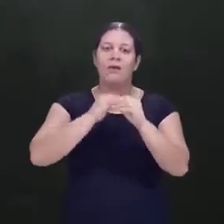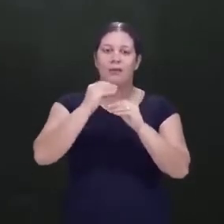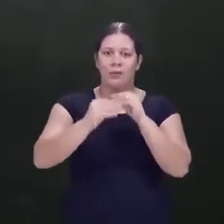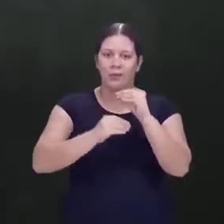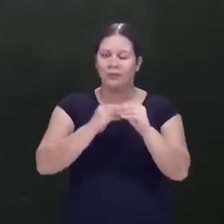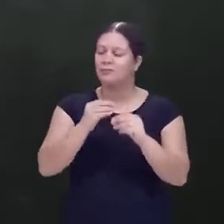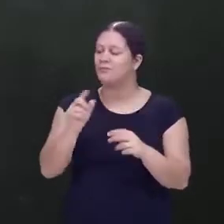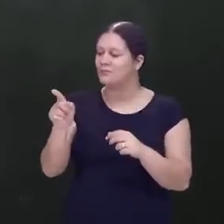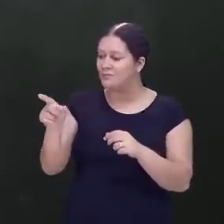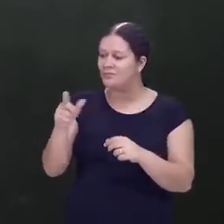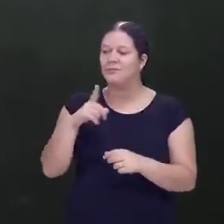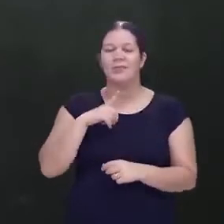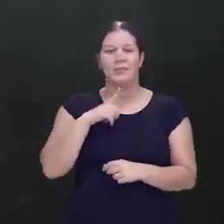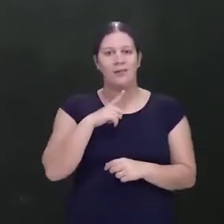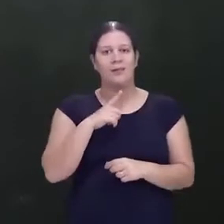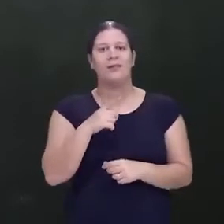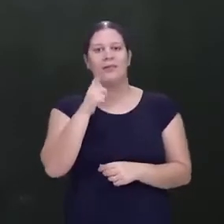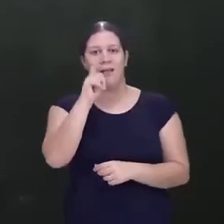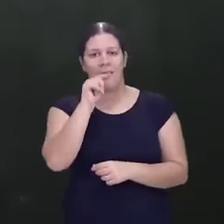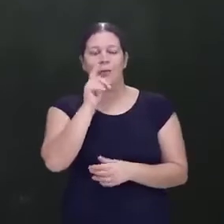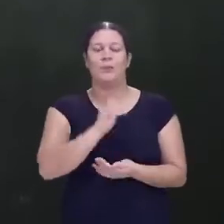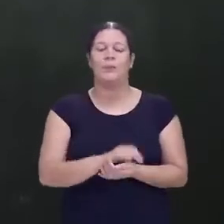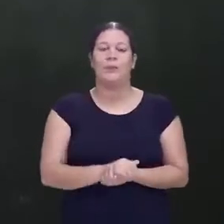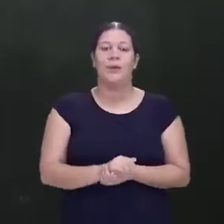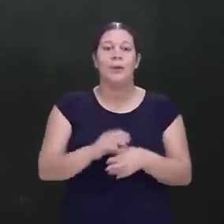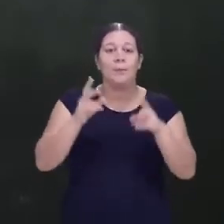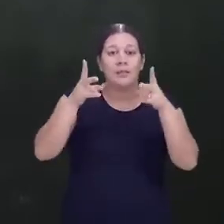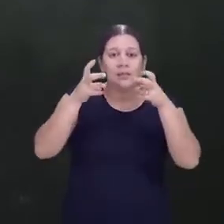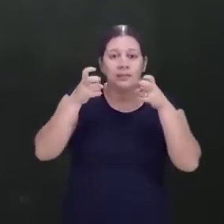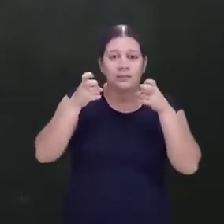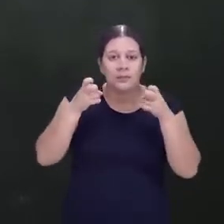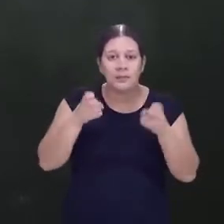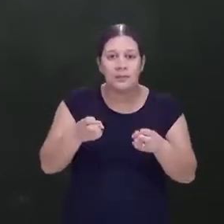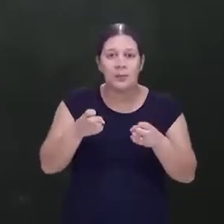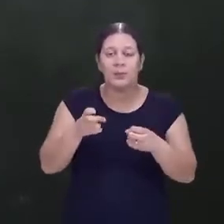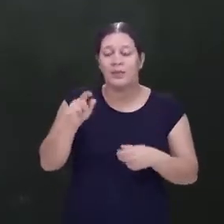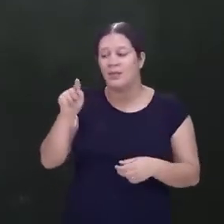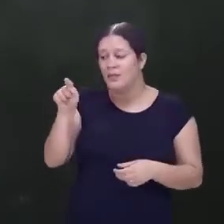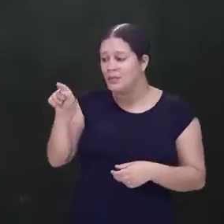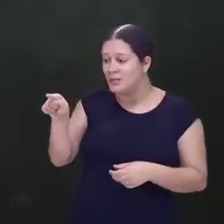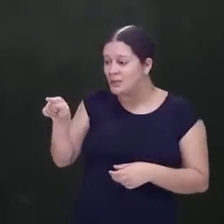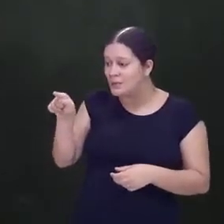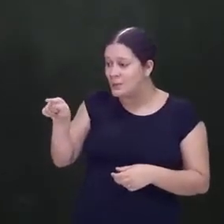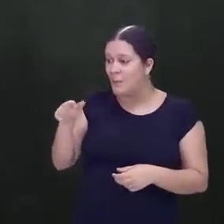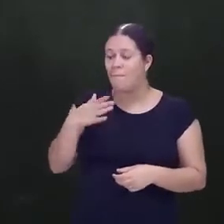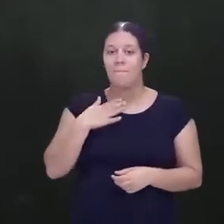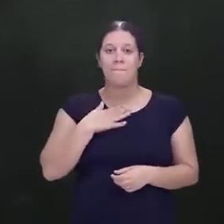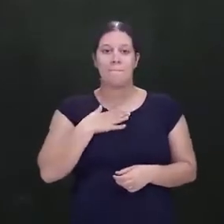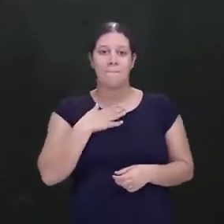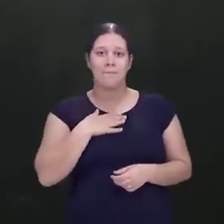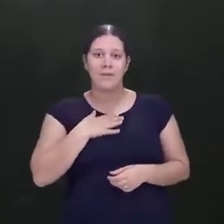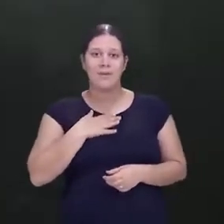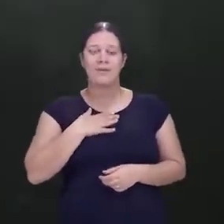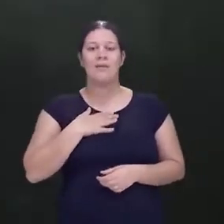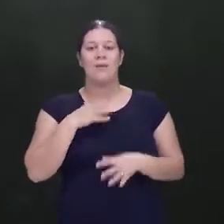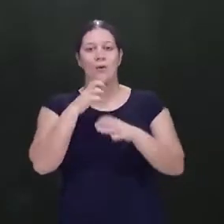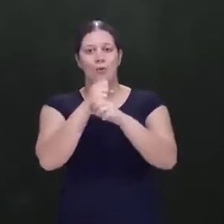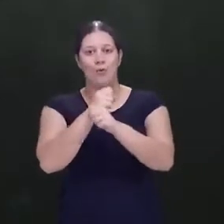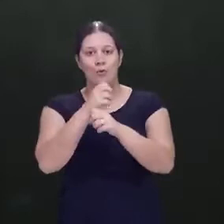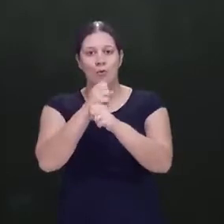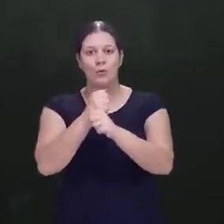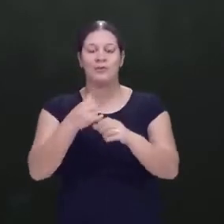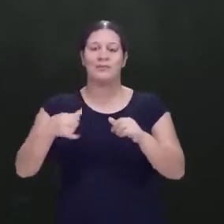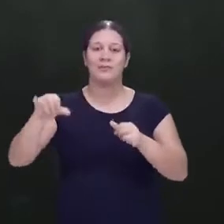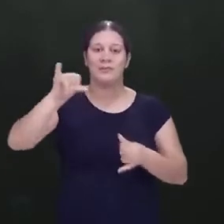do Mickey aí, que é a molécula de água. Reparou? Repare, então, que isso aqui é a minha equação química. E